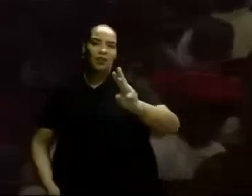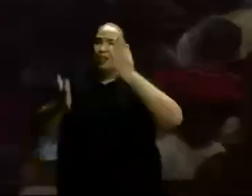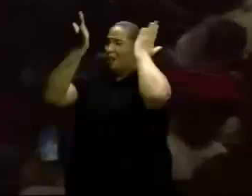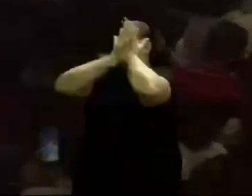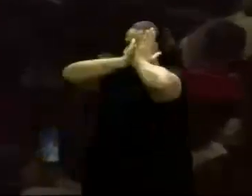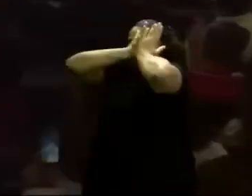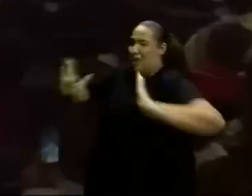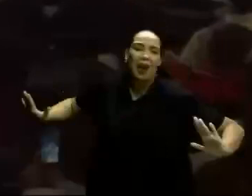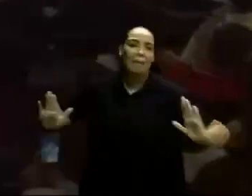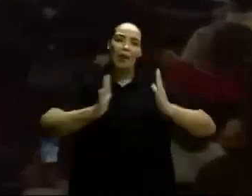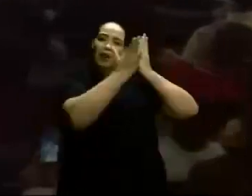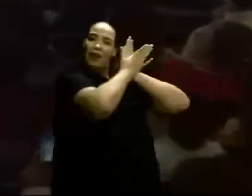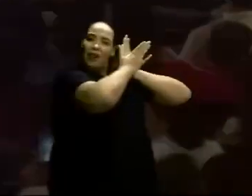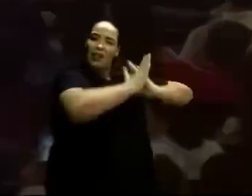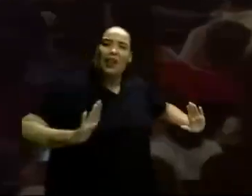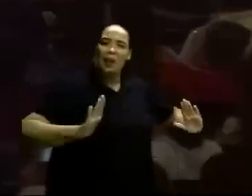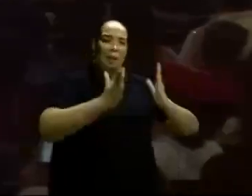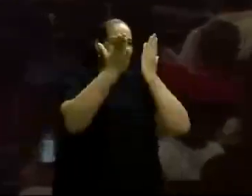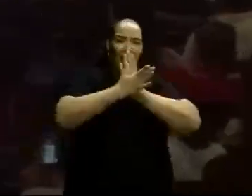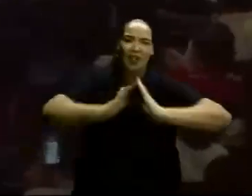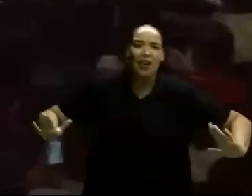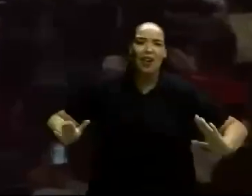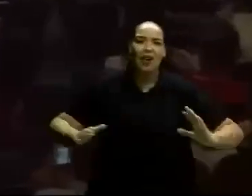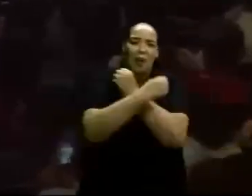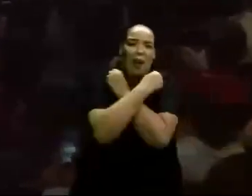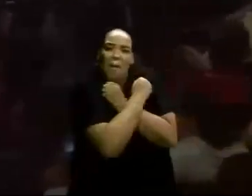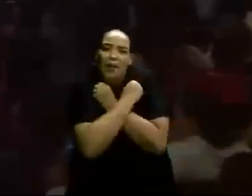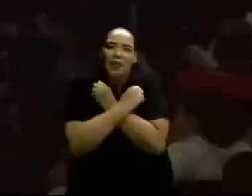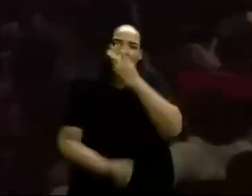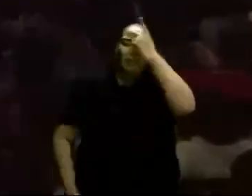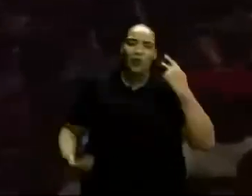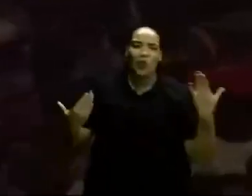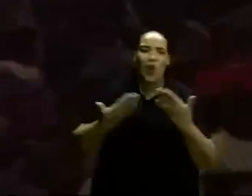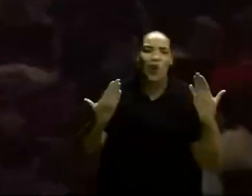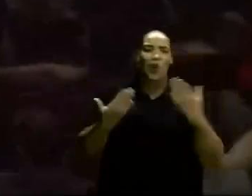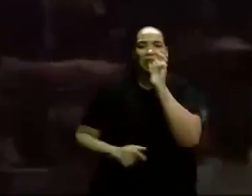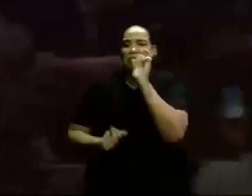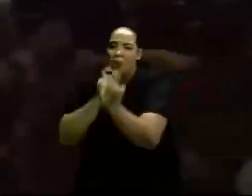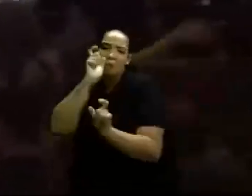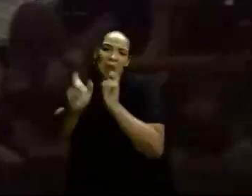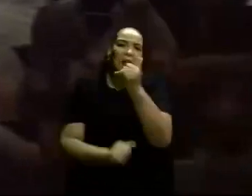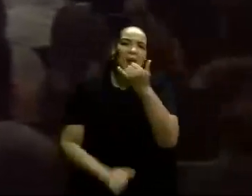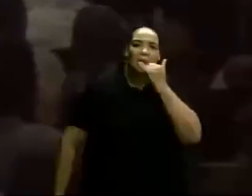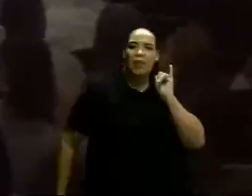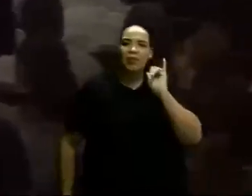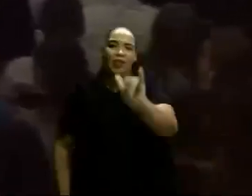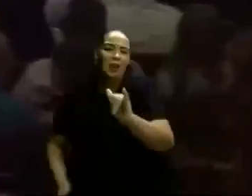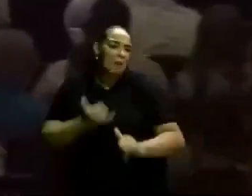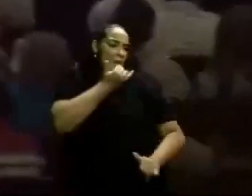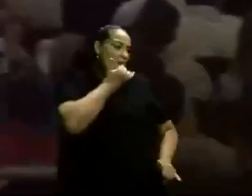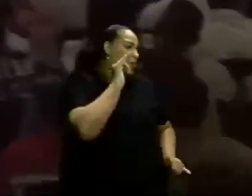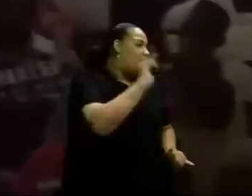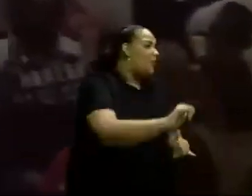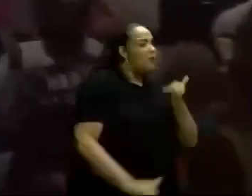diga: acaba com isso. Abraça quem tiver que abraçar. Libera quem tiver que liberar. Perdoa quem